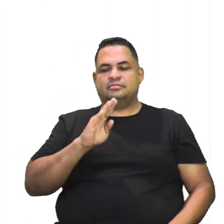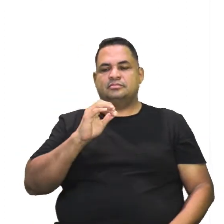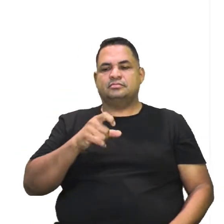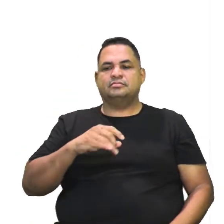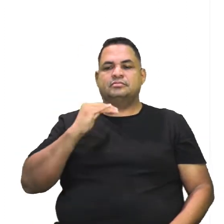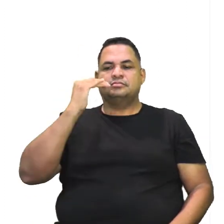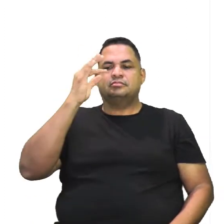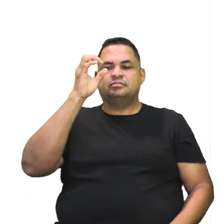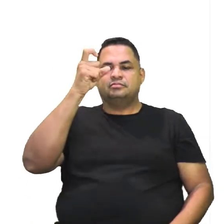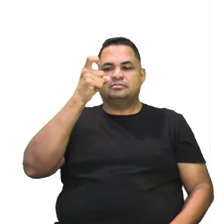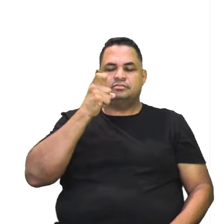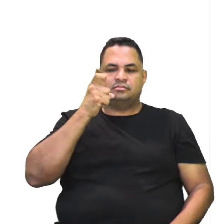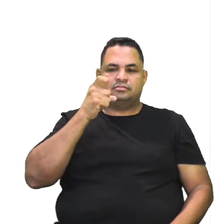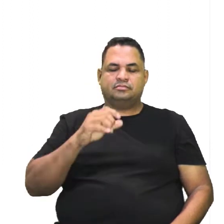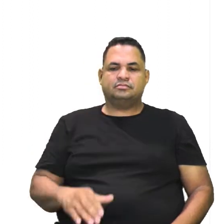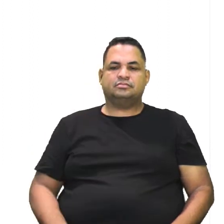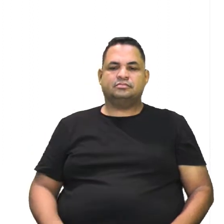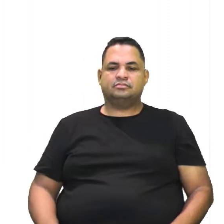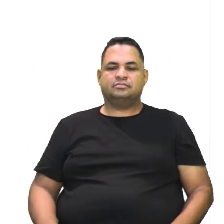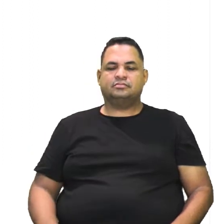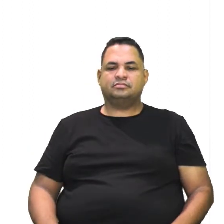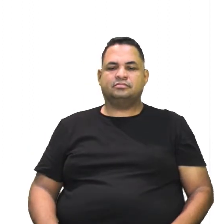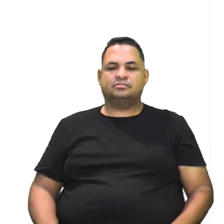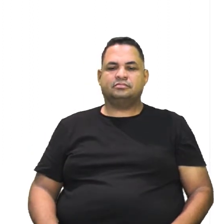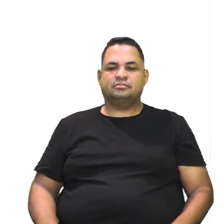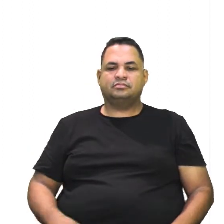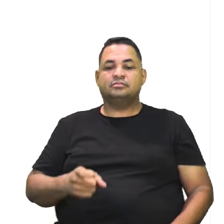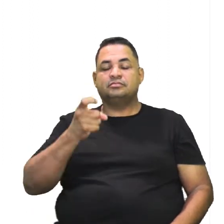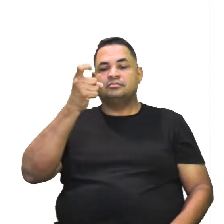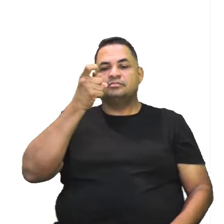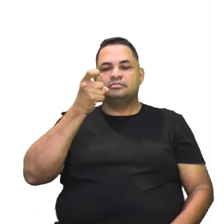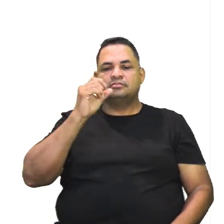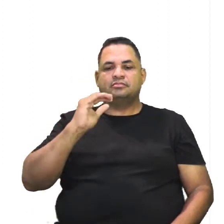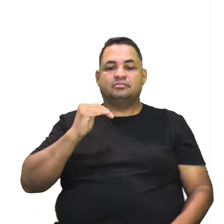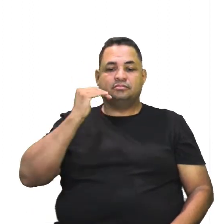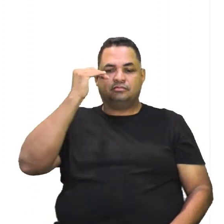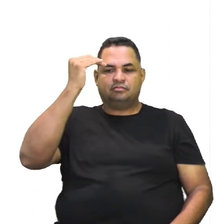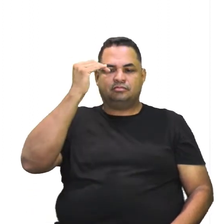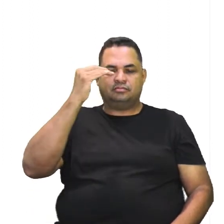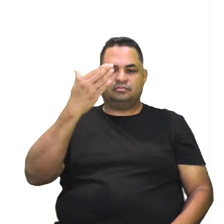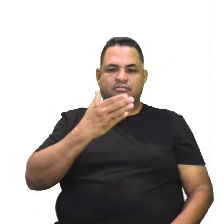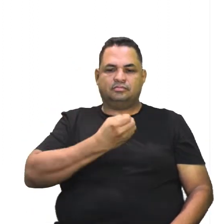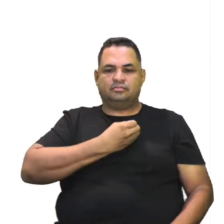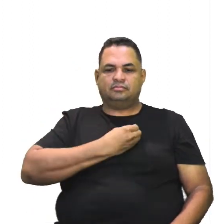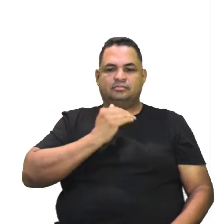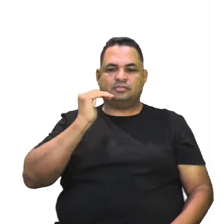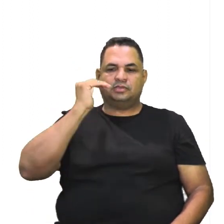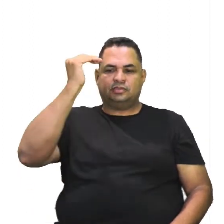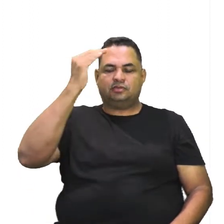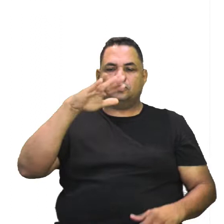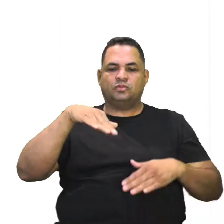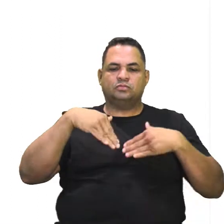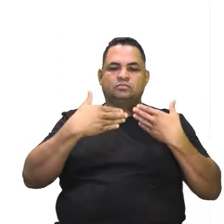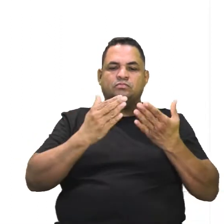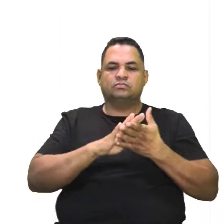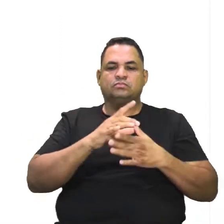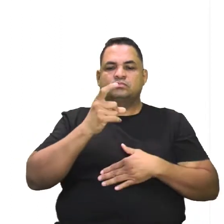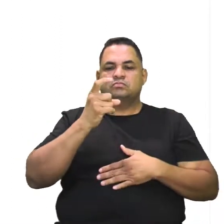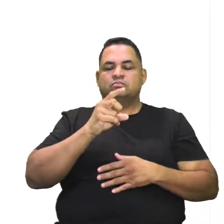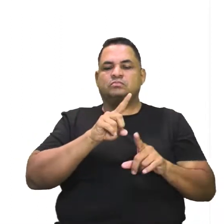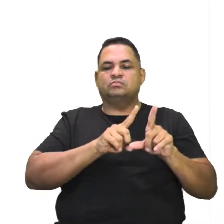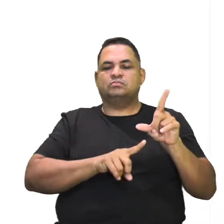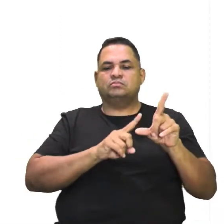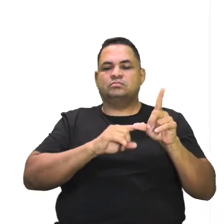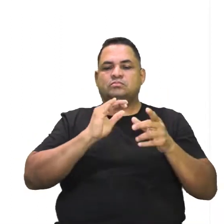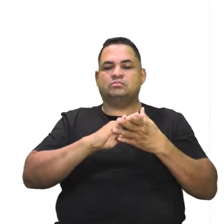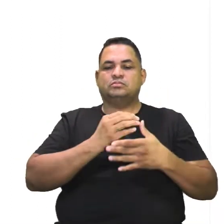elevado a X. A vezes B elevado a X? Quem é o meu X? O expoente, né? Isso. Então, quando a variável, aquilo que você quer